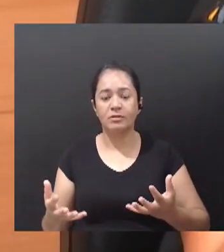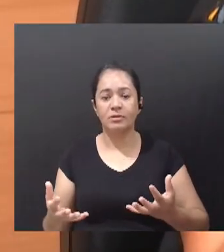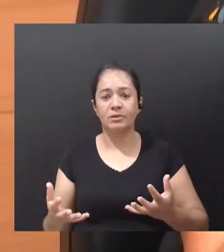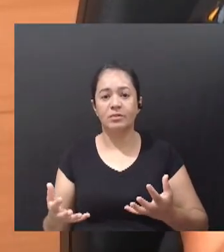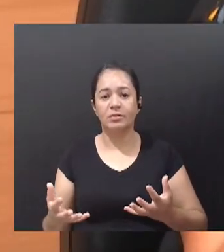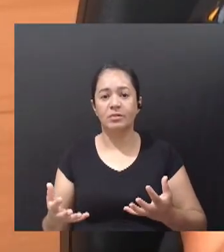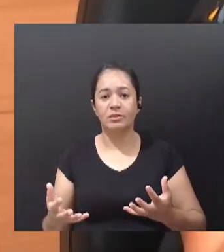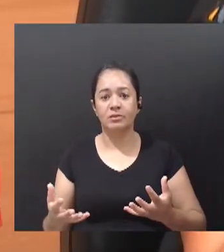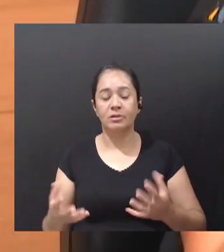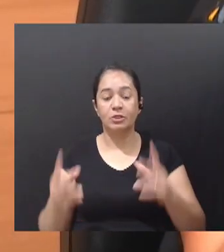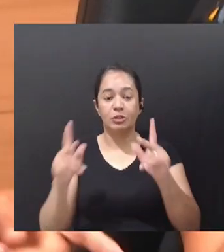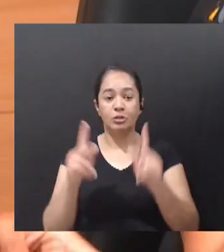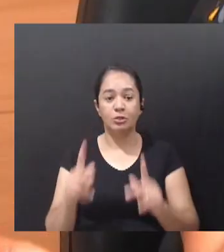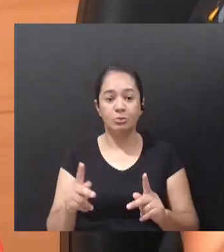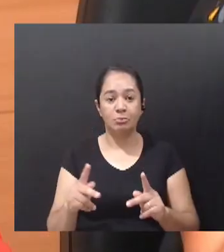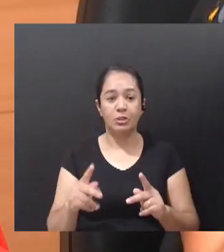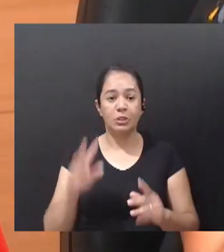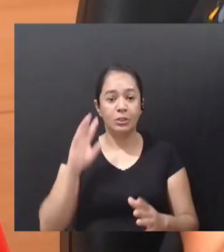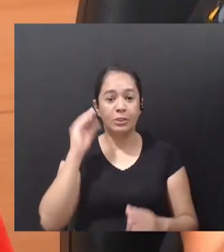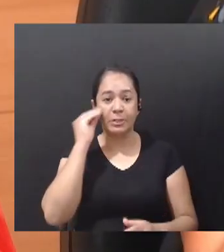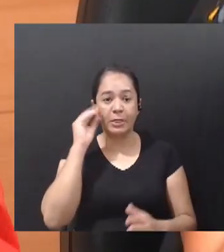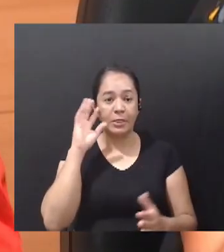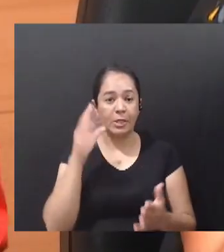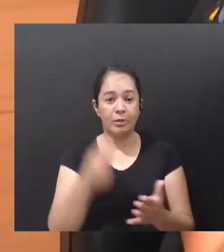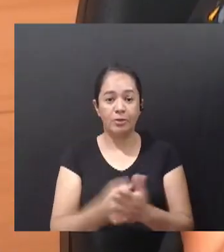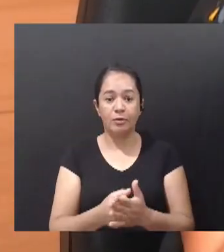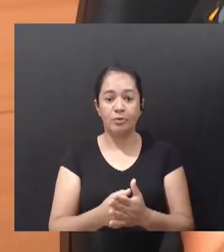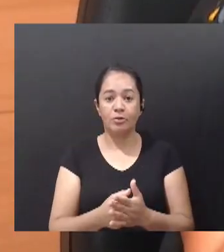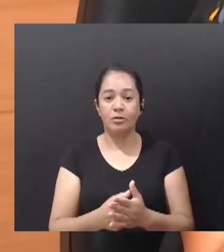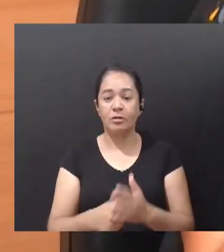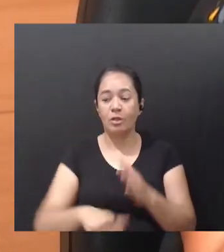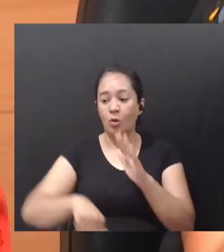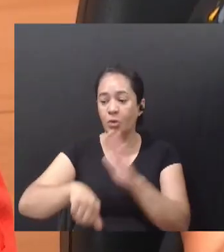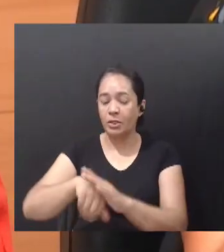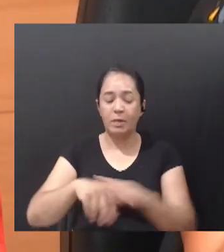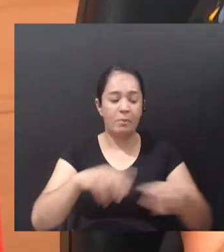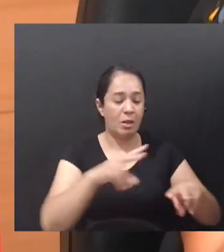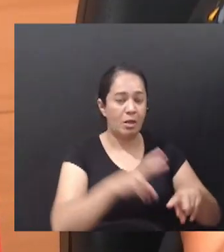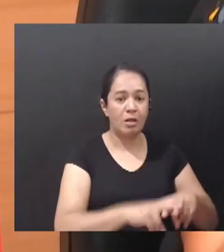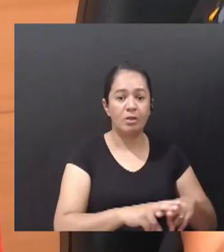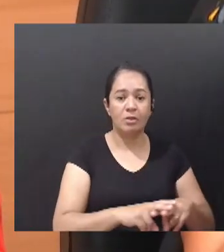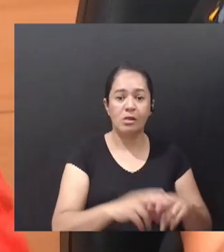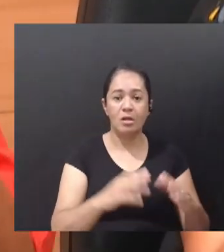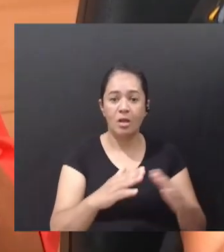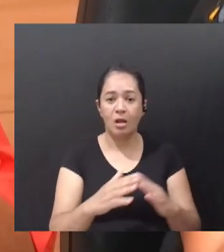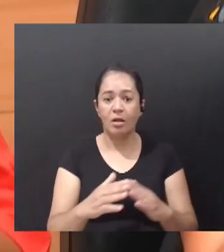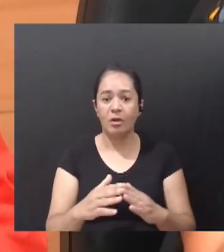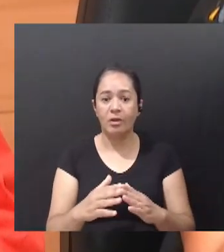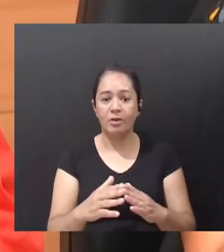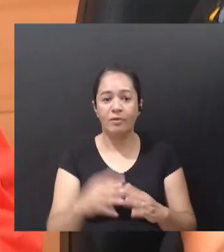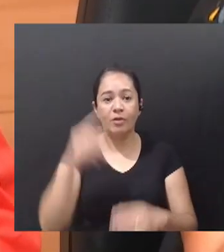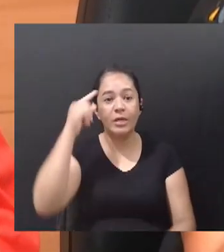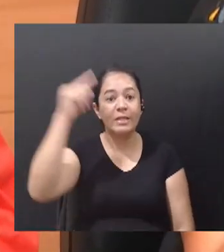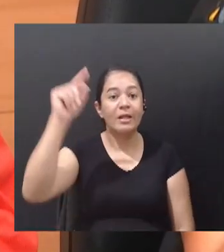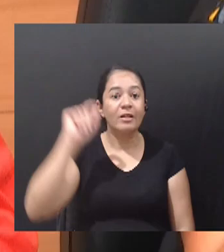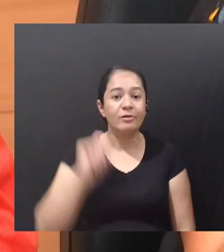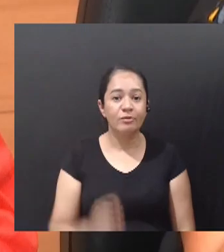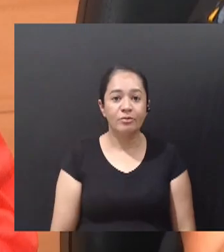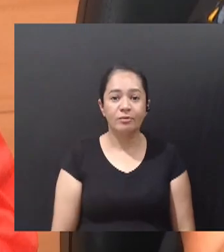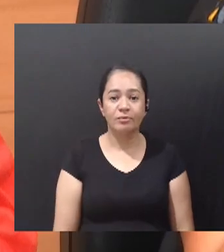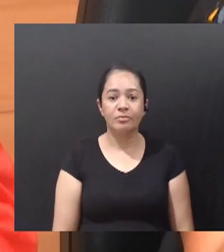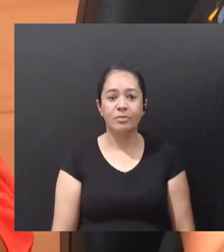de resolução de conflitos, o próprio crime, a própria cadeia e a própria quebrada foram ideias do rap